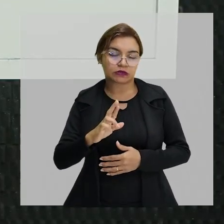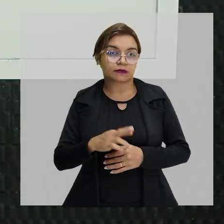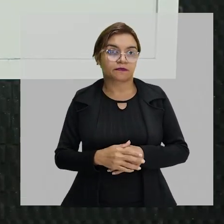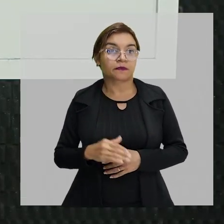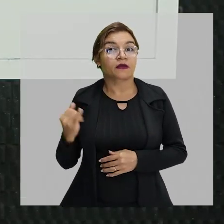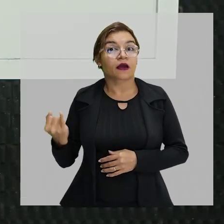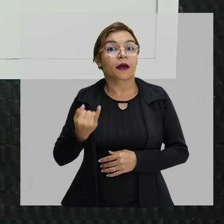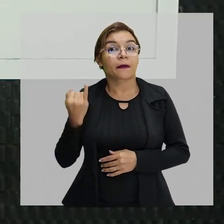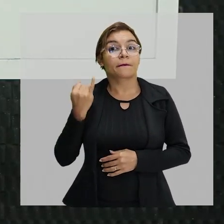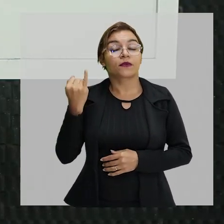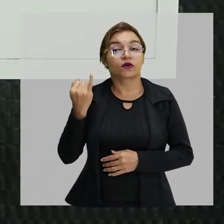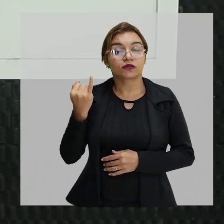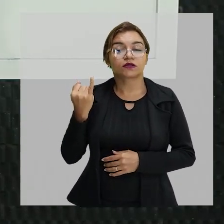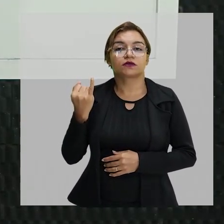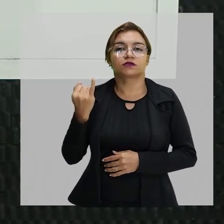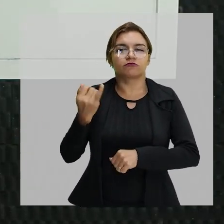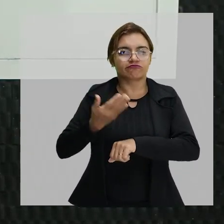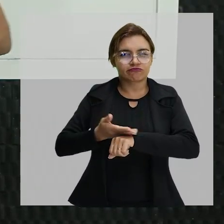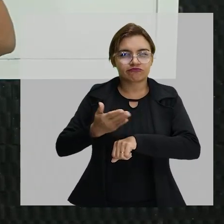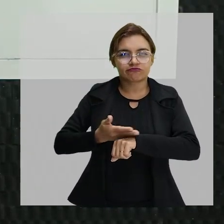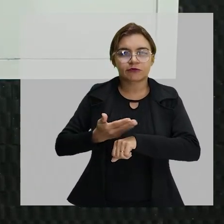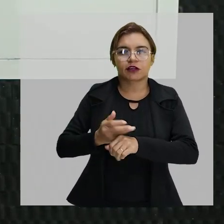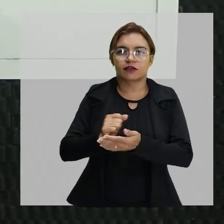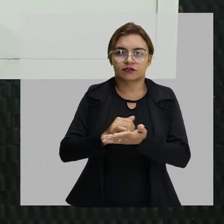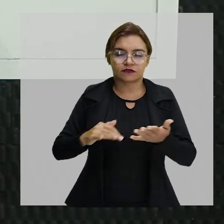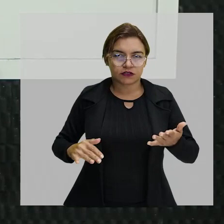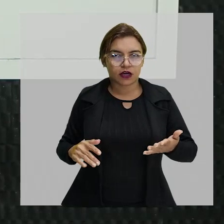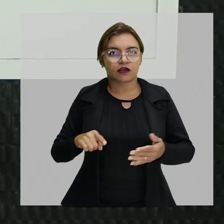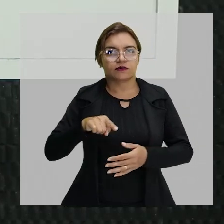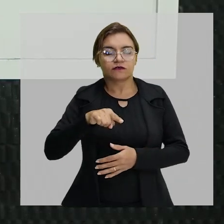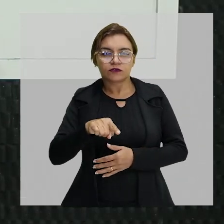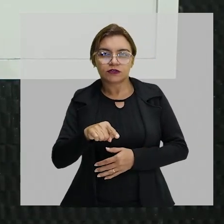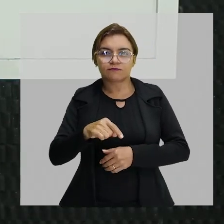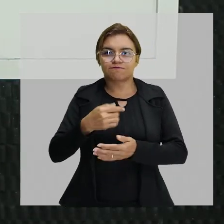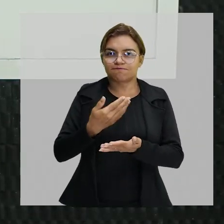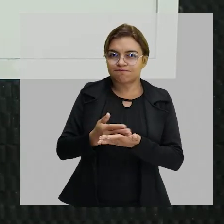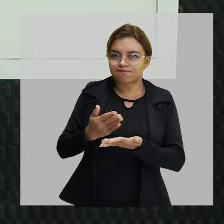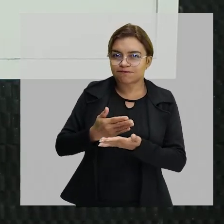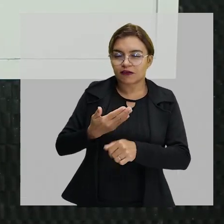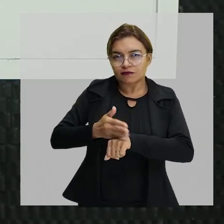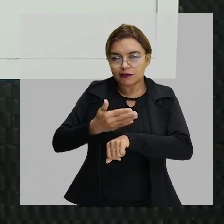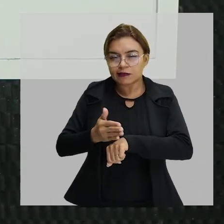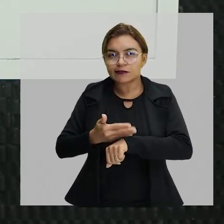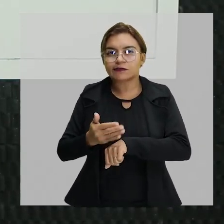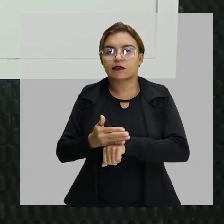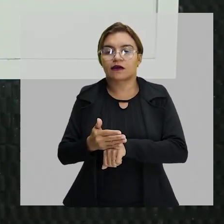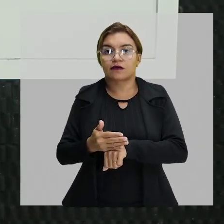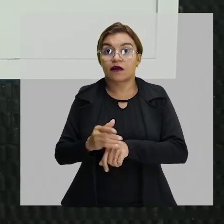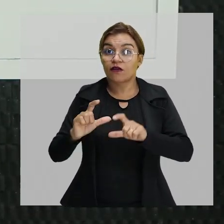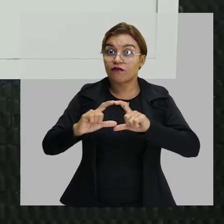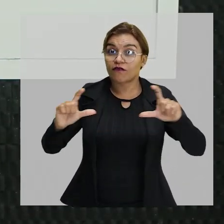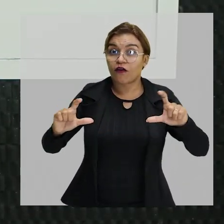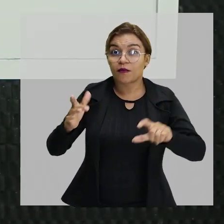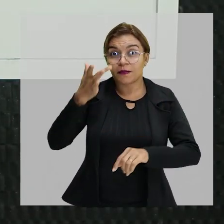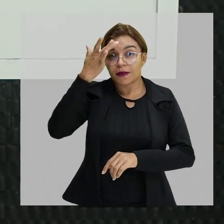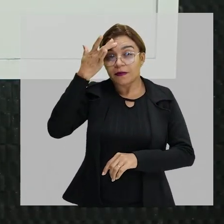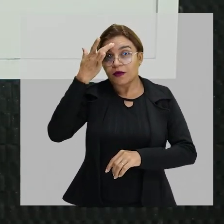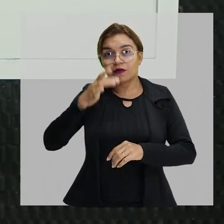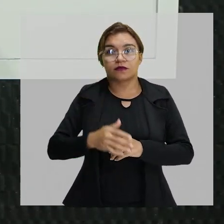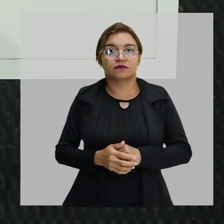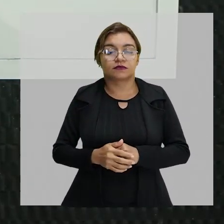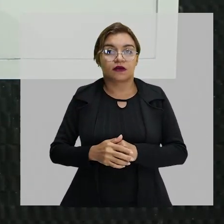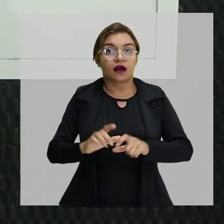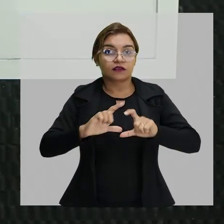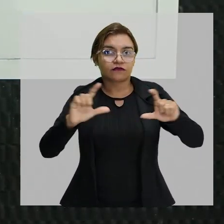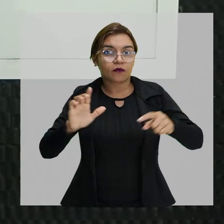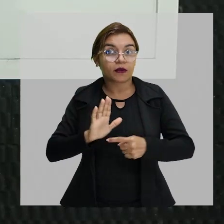Importante, por isso que é importante fazer bastante exercício, porque a partir do momento que você vai fazendo, você vai memorizando a fórmula. As demonstrações dessas fórmulas,